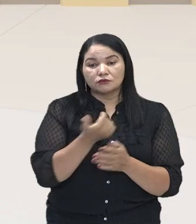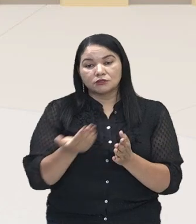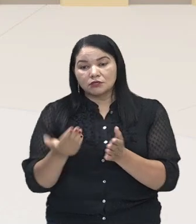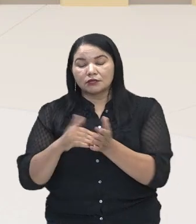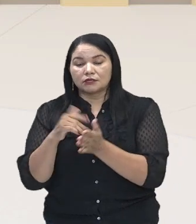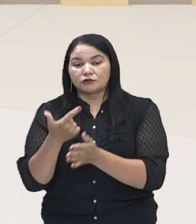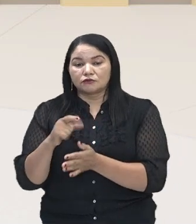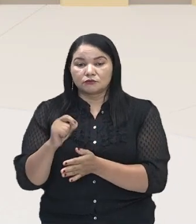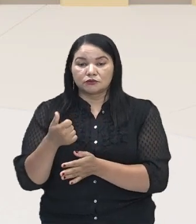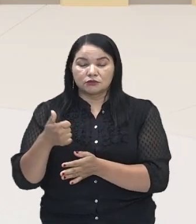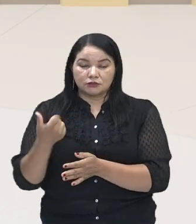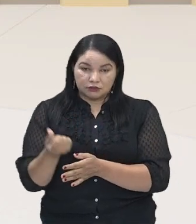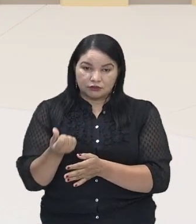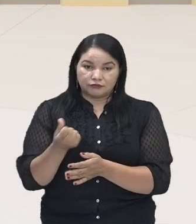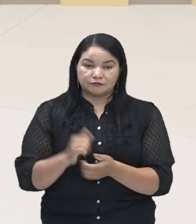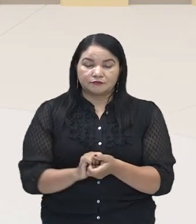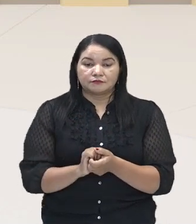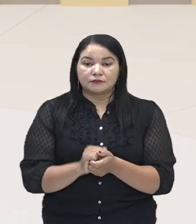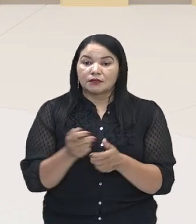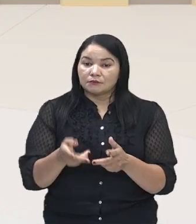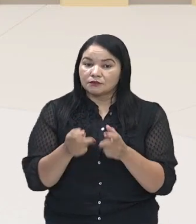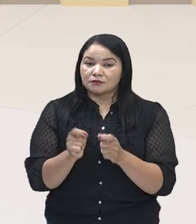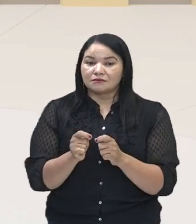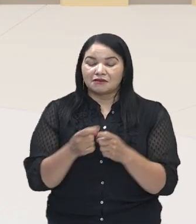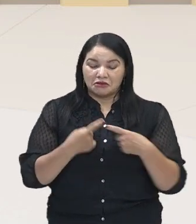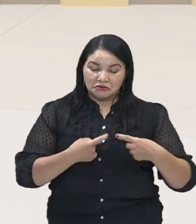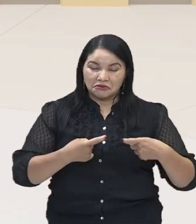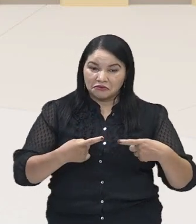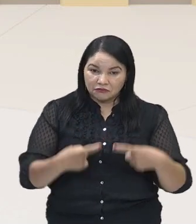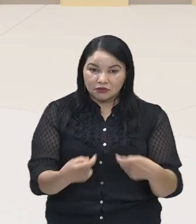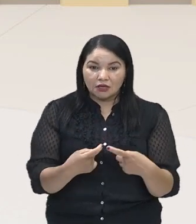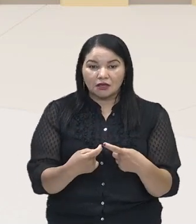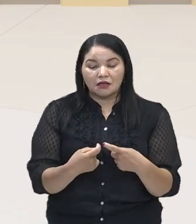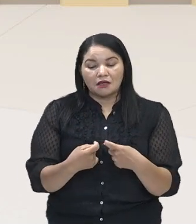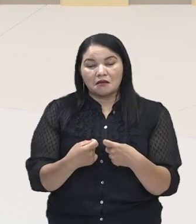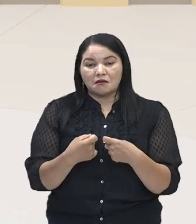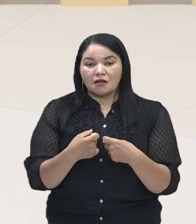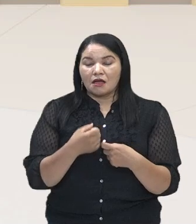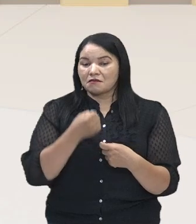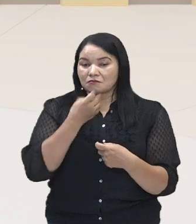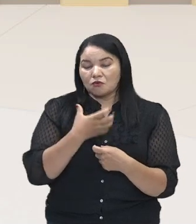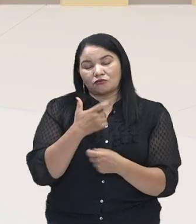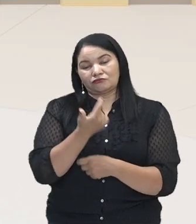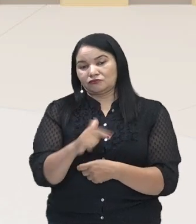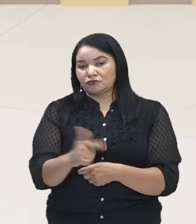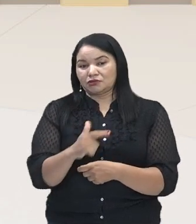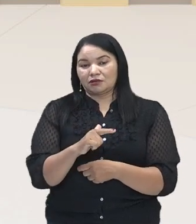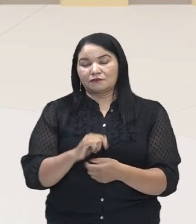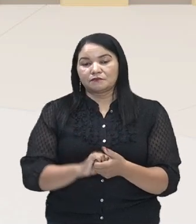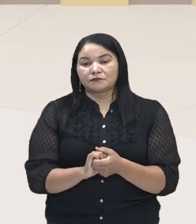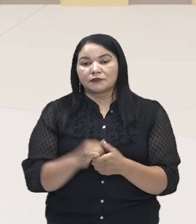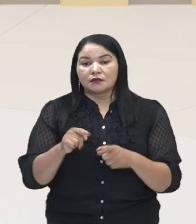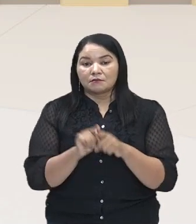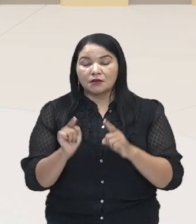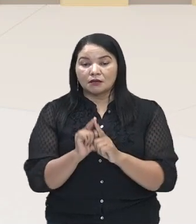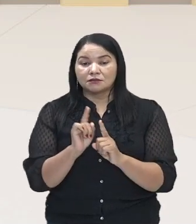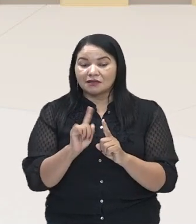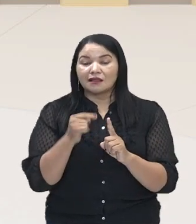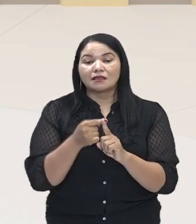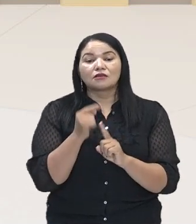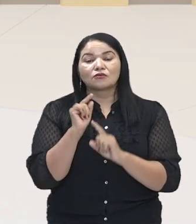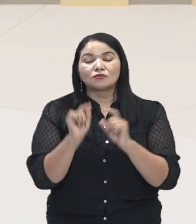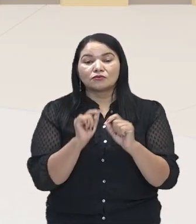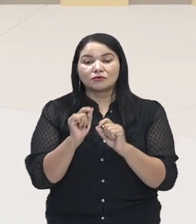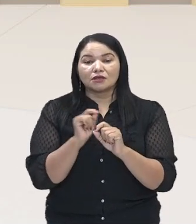note, uma guerra não é bom para nenhum dos lados, né? Nesse caso aí, além de